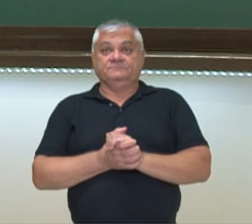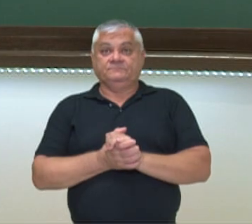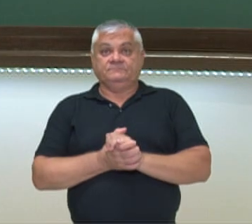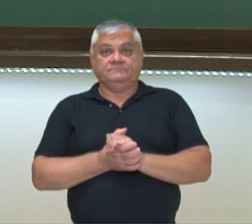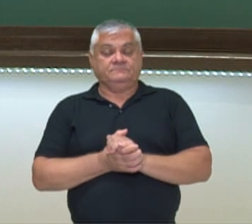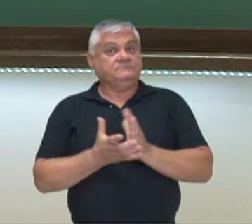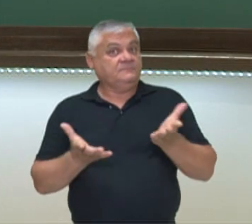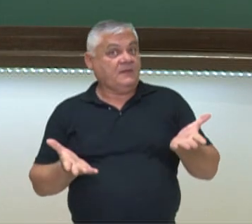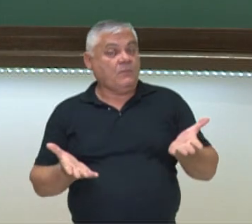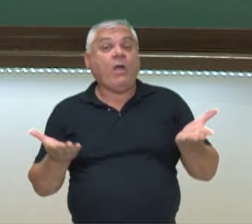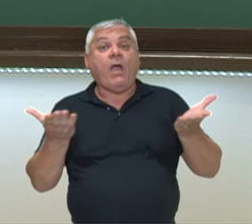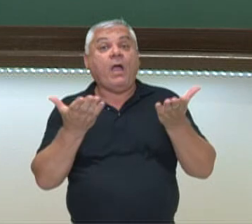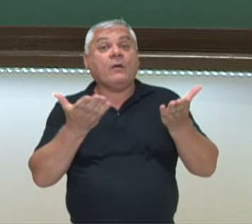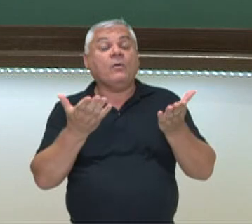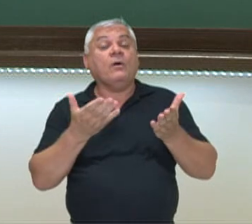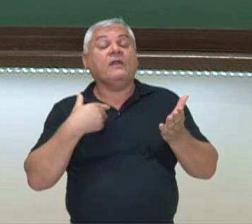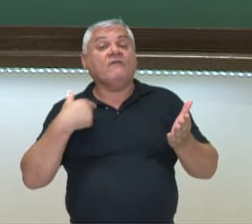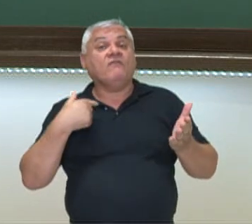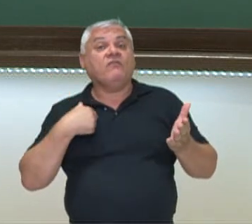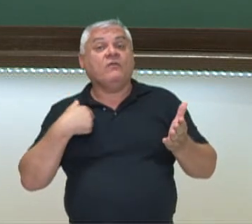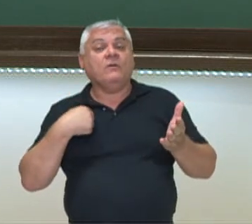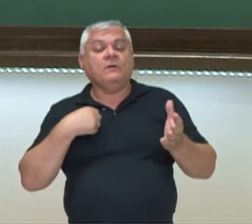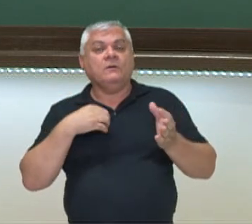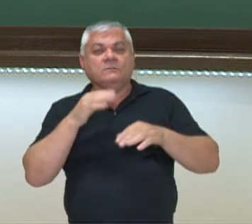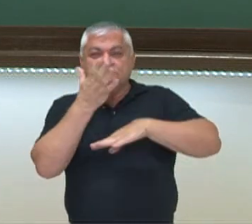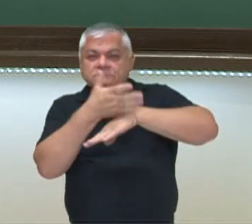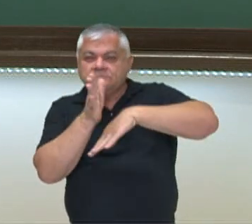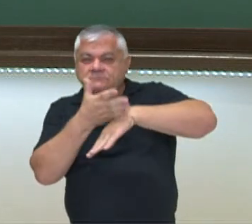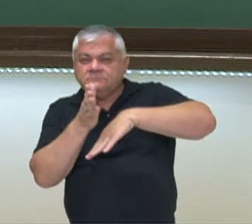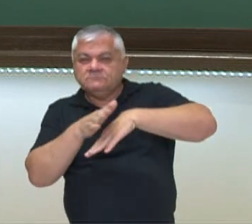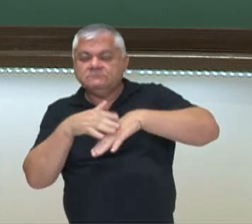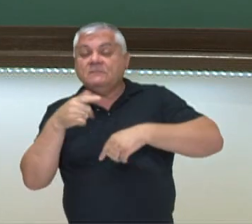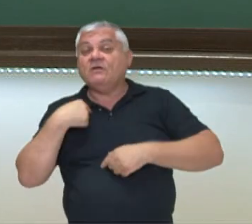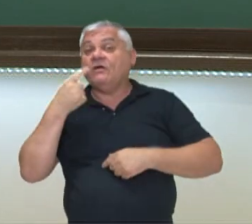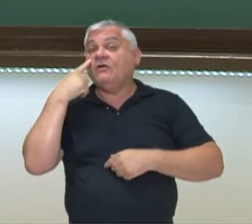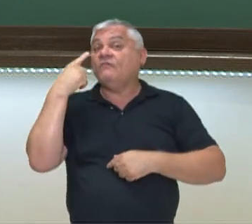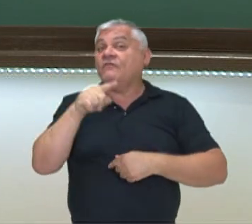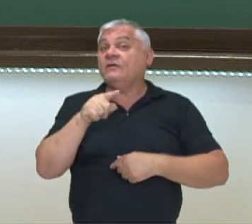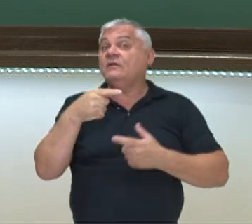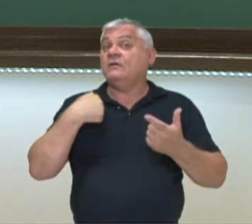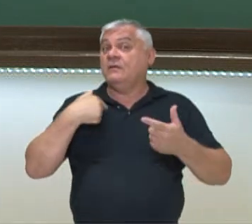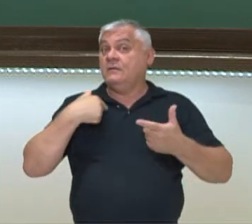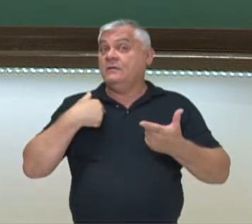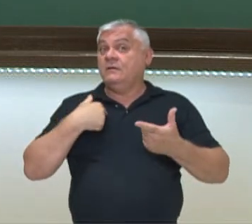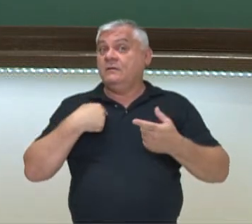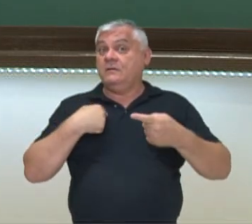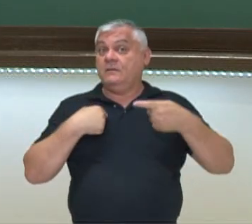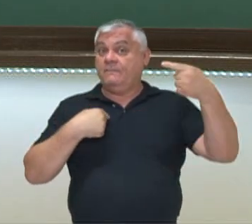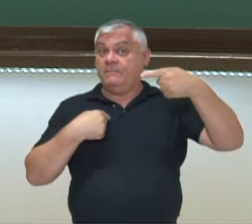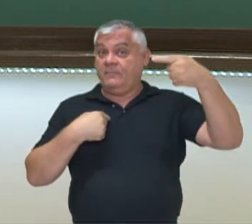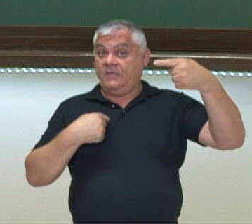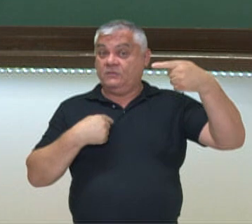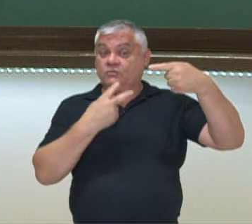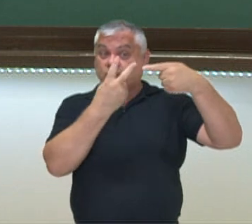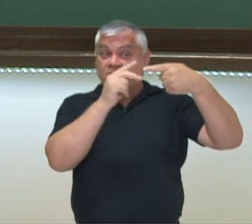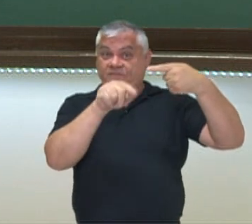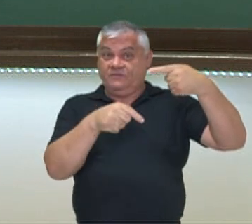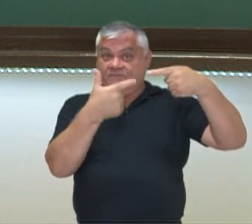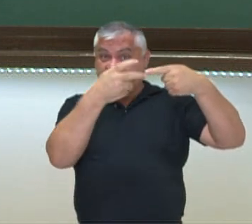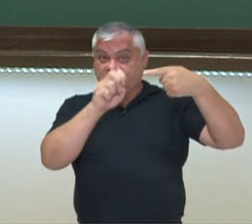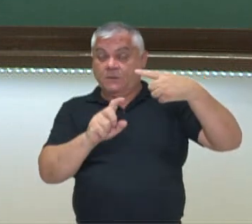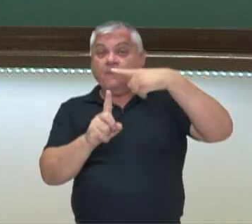Então, pessoal, agora nós vamos fazer a correção do exercício que eu pedi para vocês. Menos 2,25 vezes